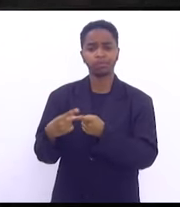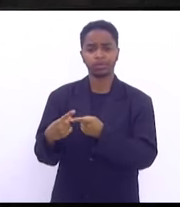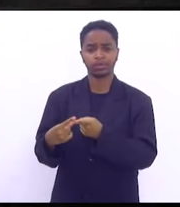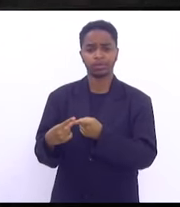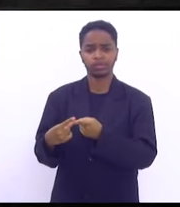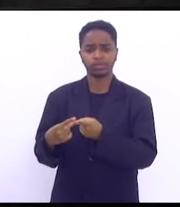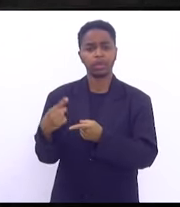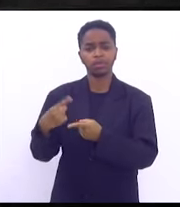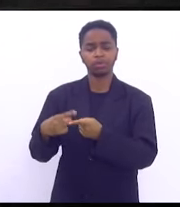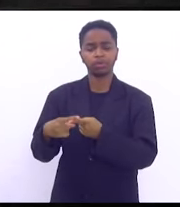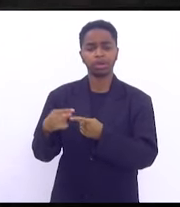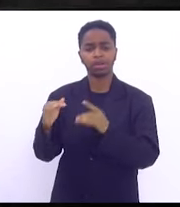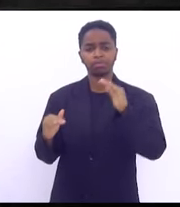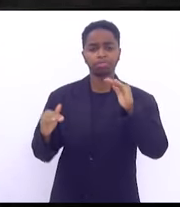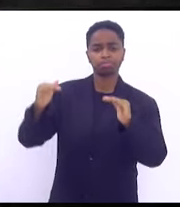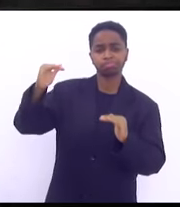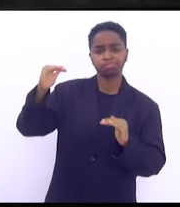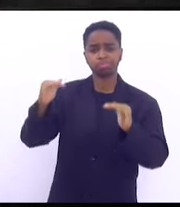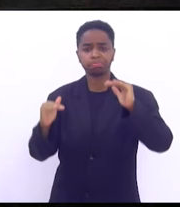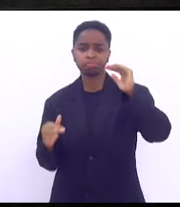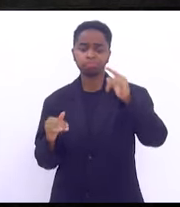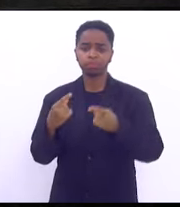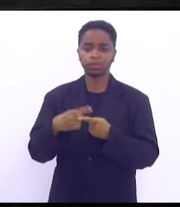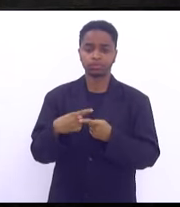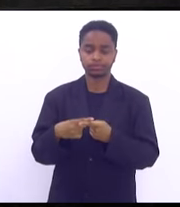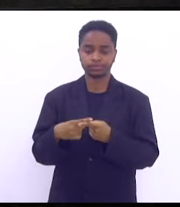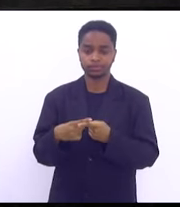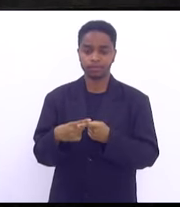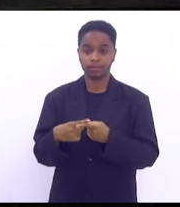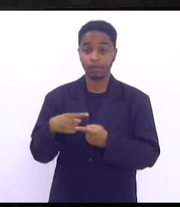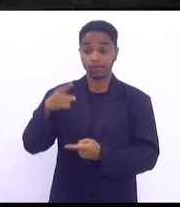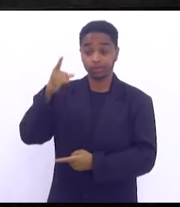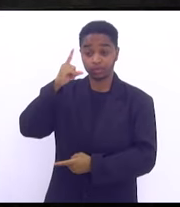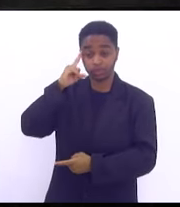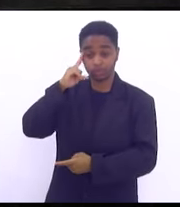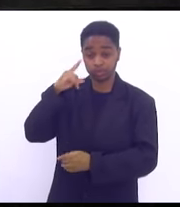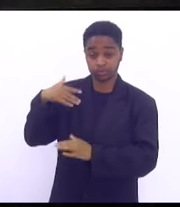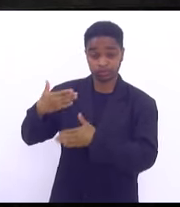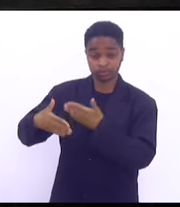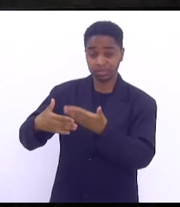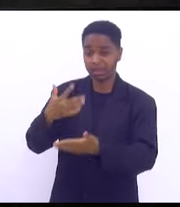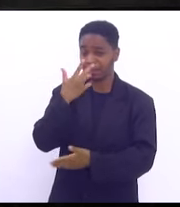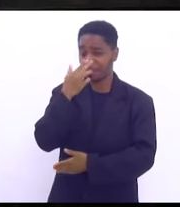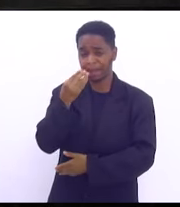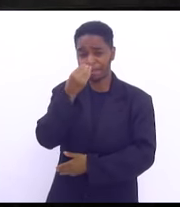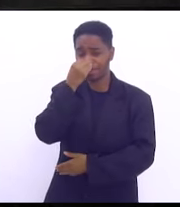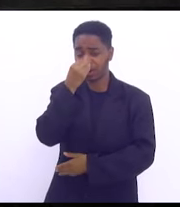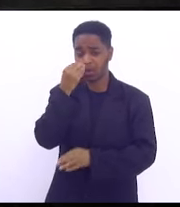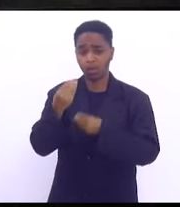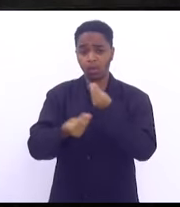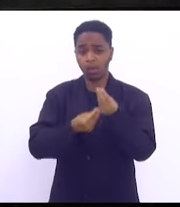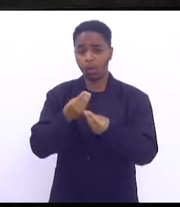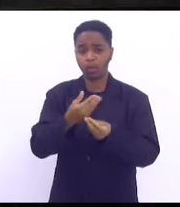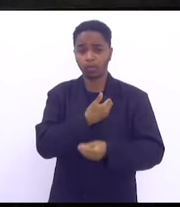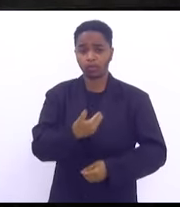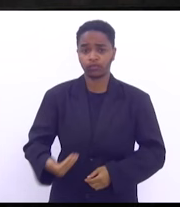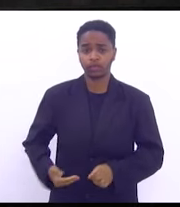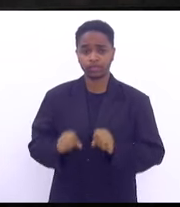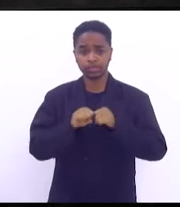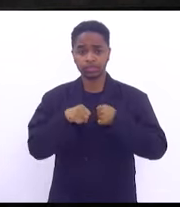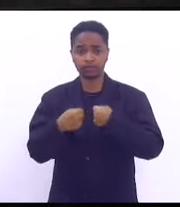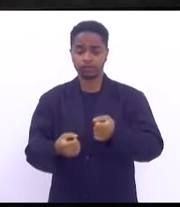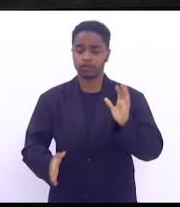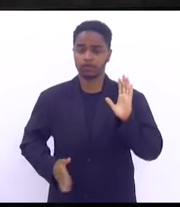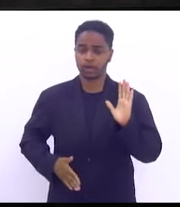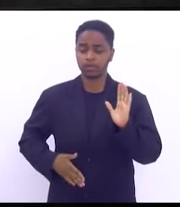uma morte vale menos do que a outra? Cada dia que passa, chega a ser palhaçado o quanto esse governo defende vagabundo. E você me pergunta,